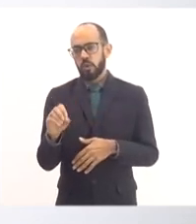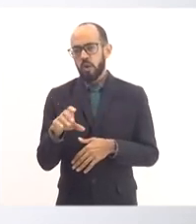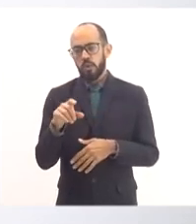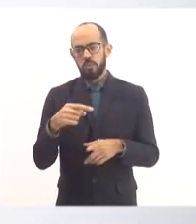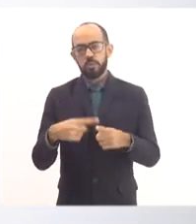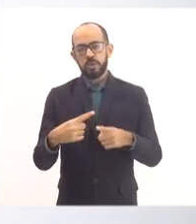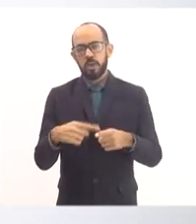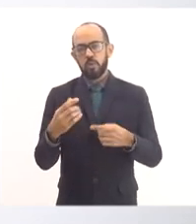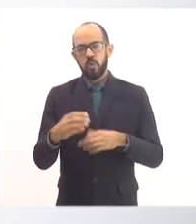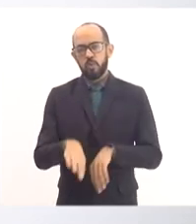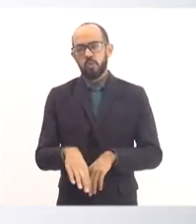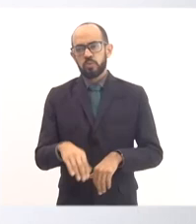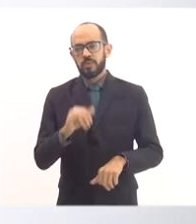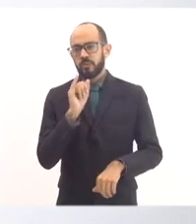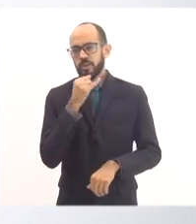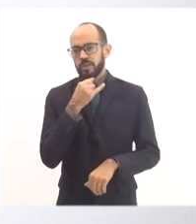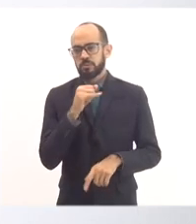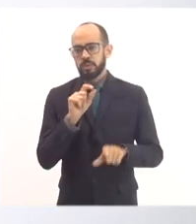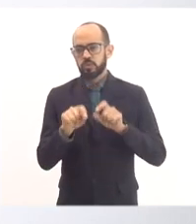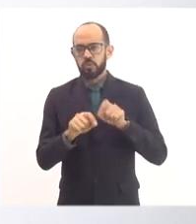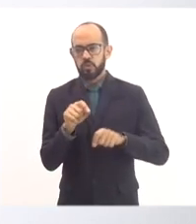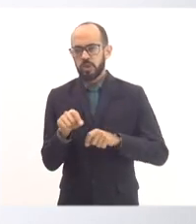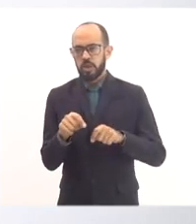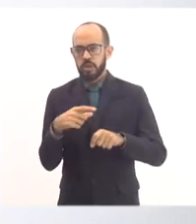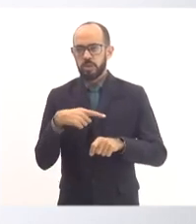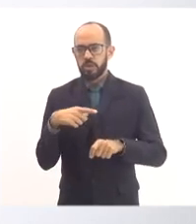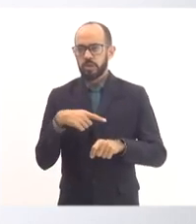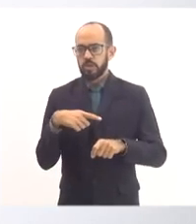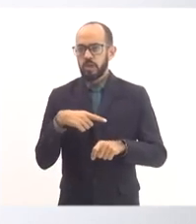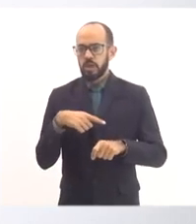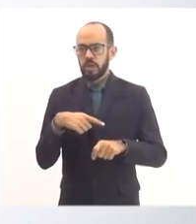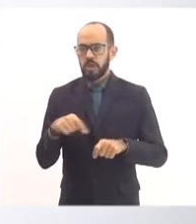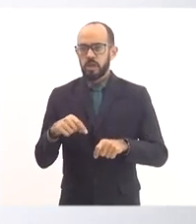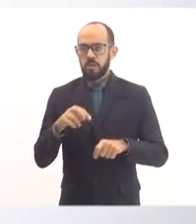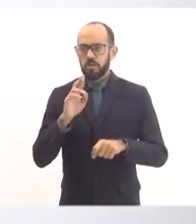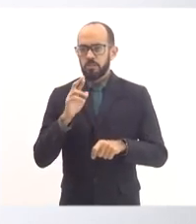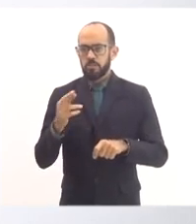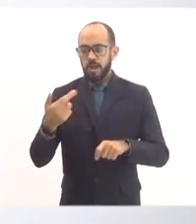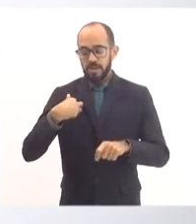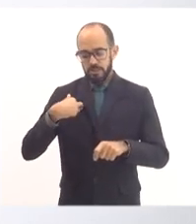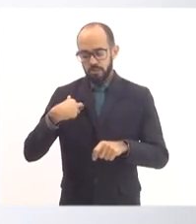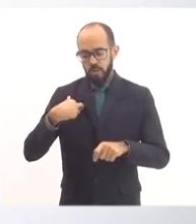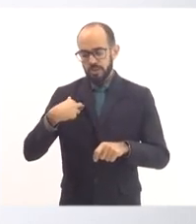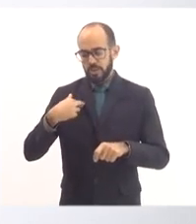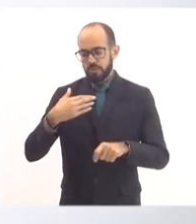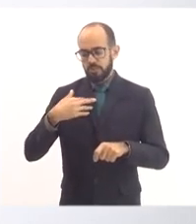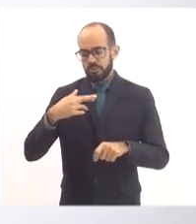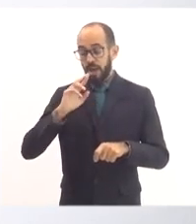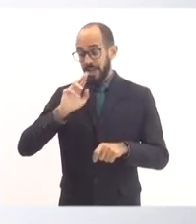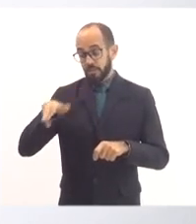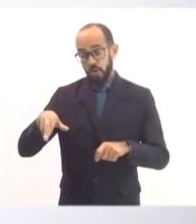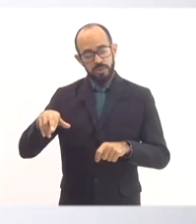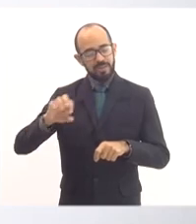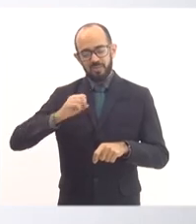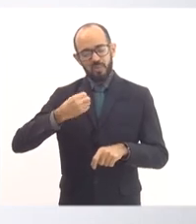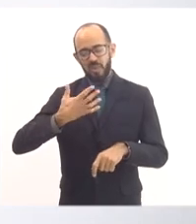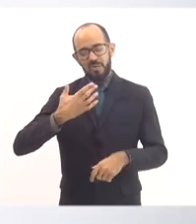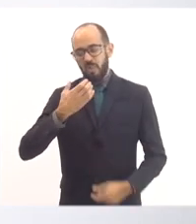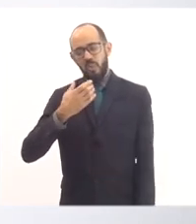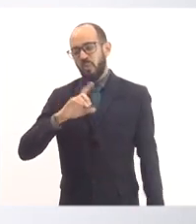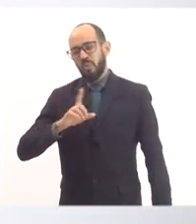que, infelizmente, tem uma resposta não muito agradável, visto que o